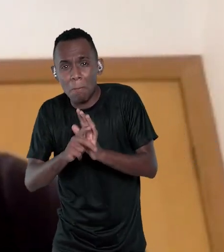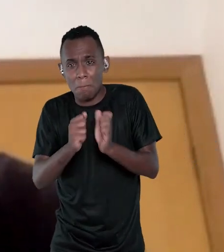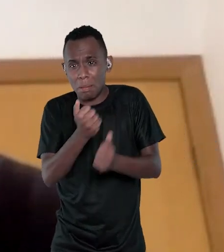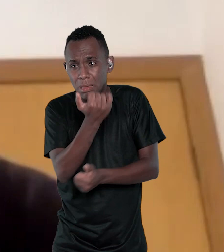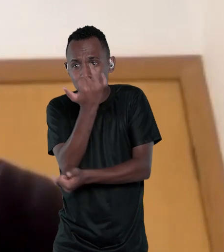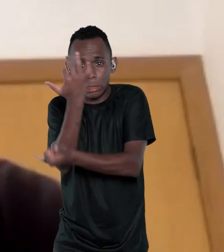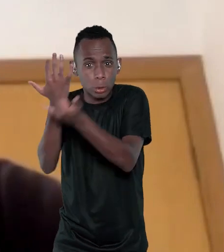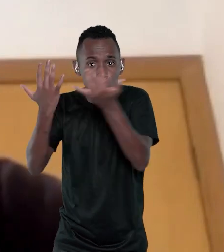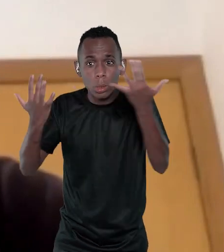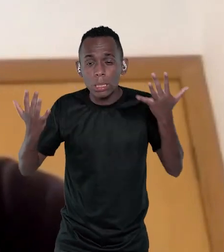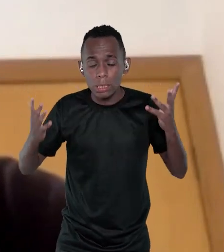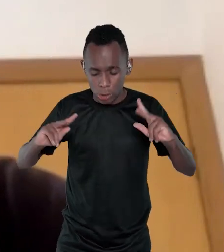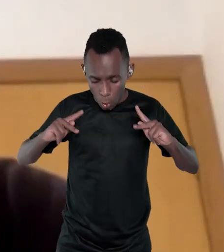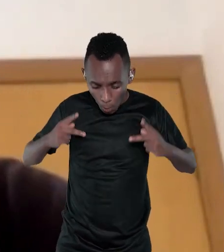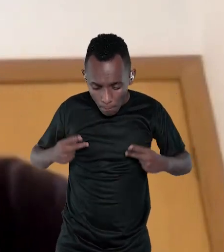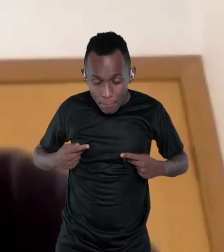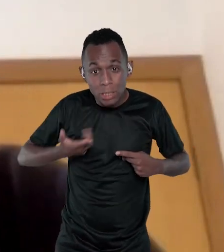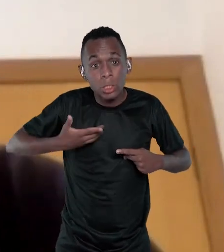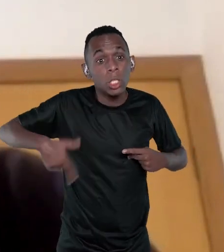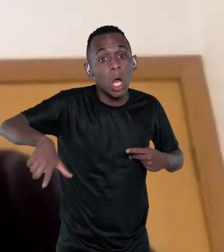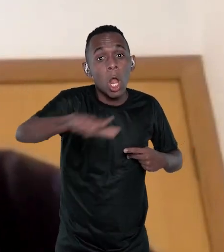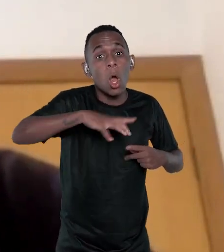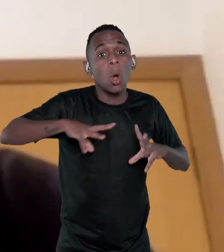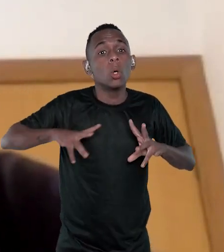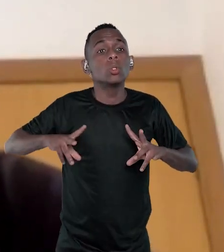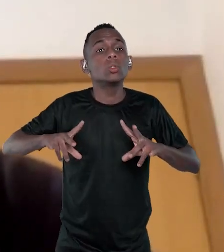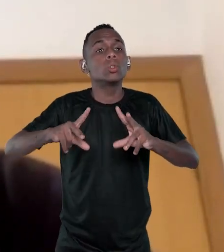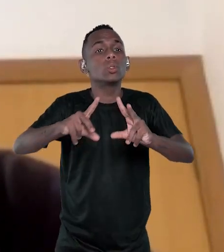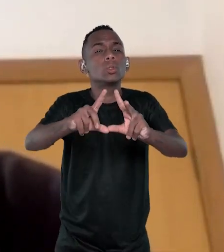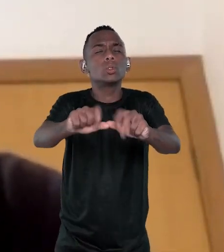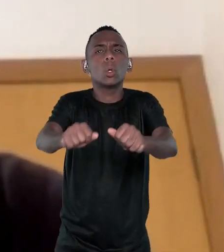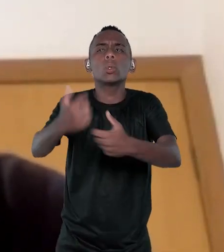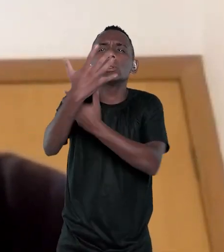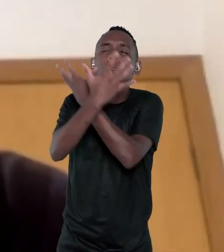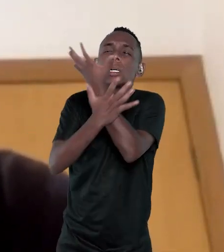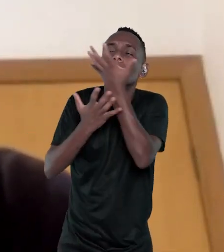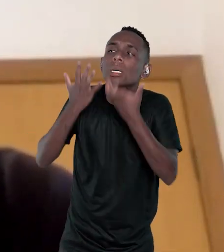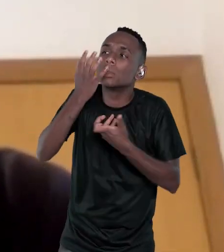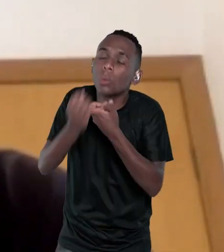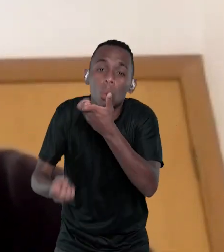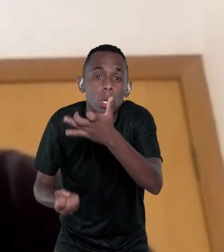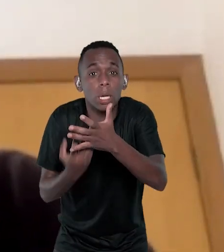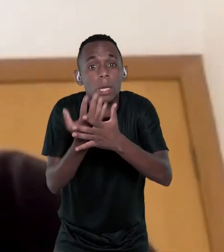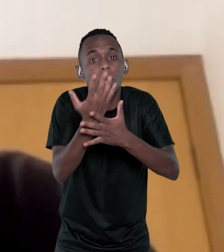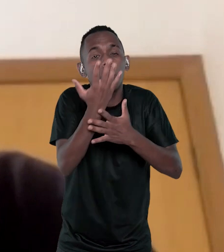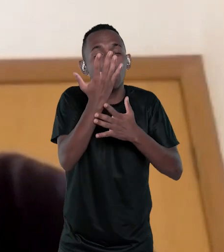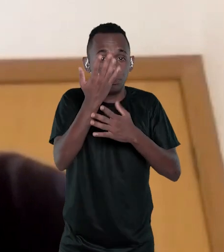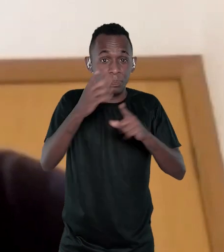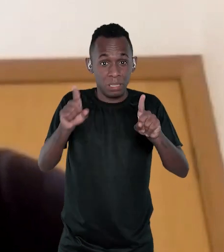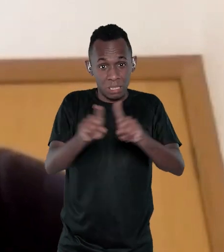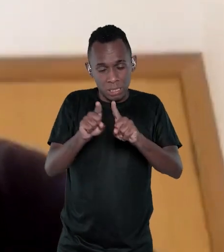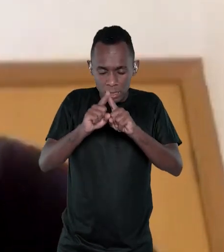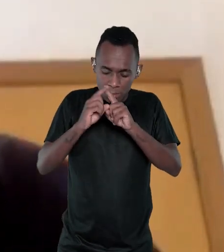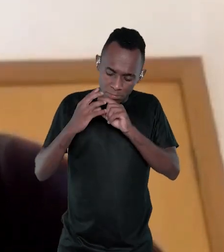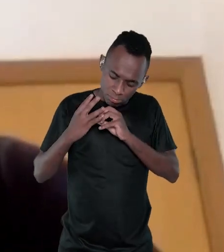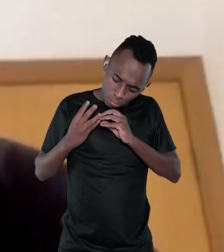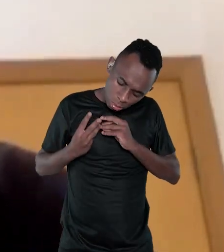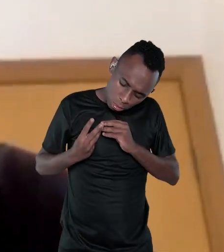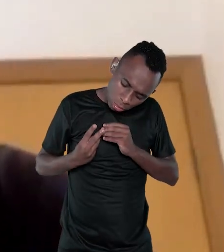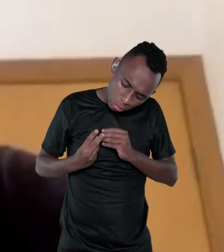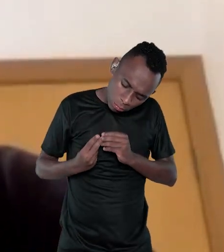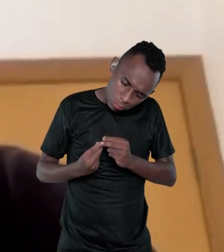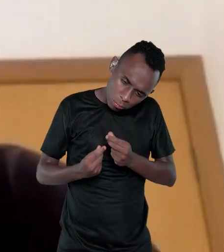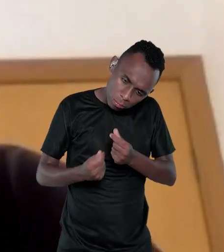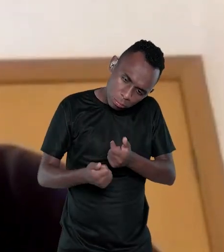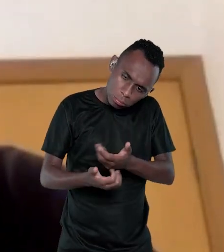os males da natureza humana, a todos que se embaraçam nos fios das canções e